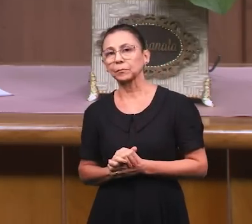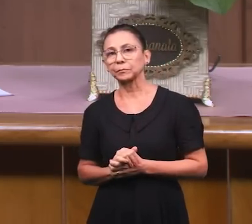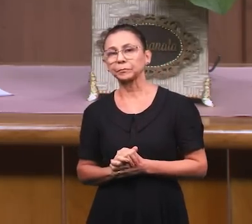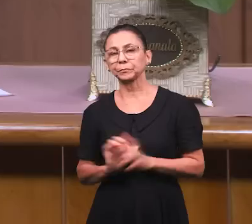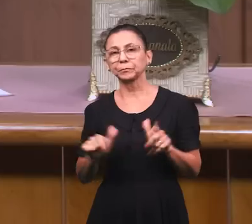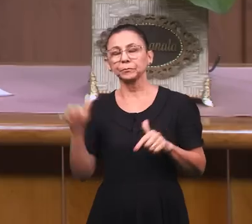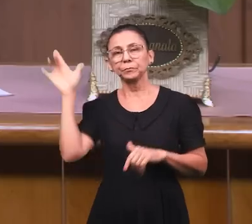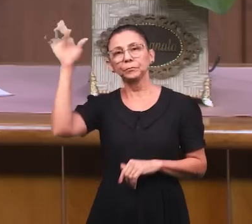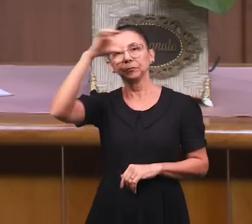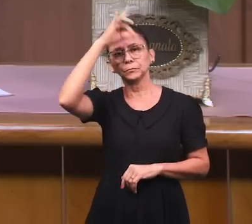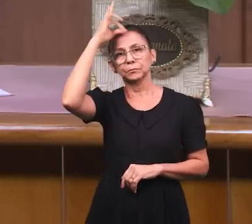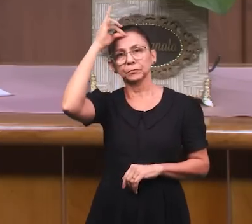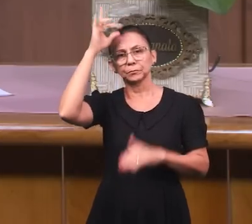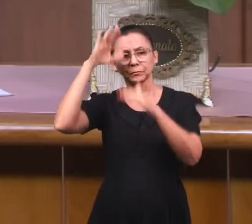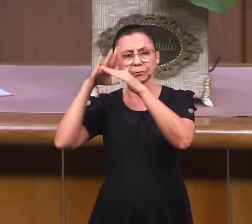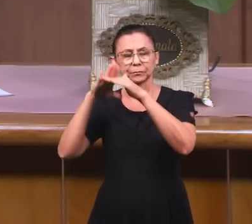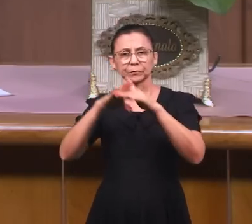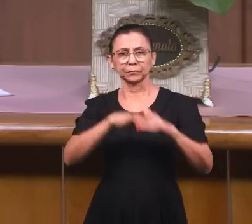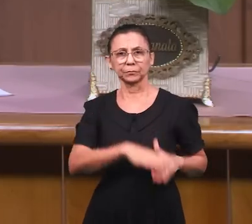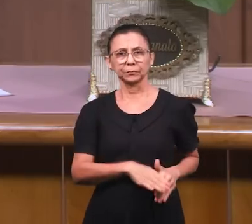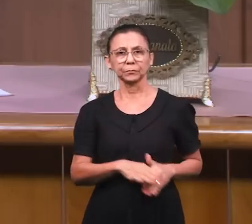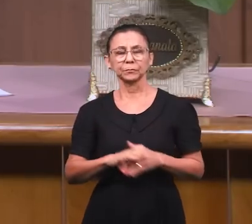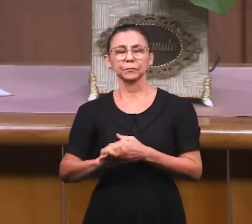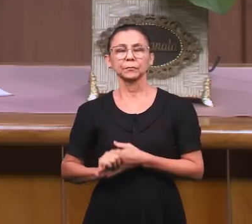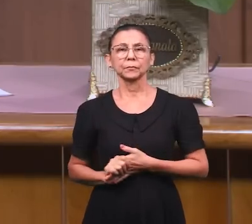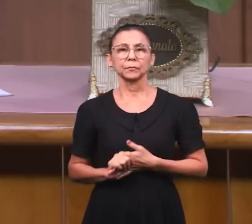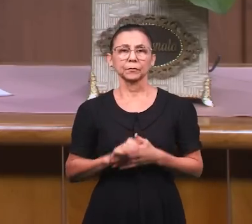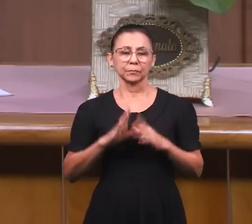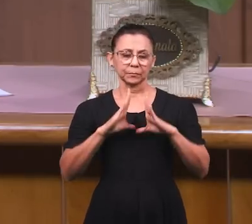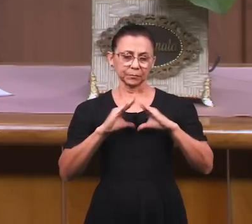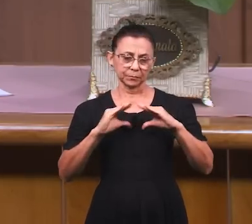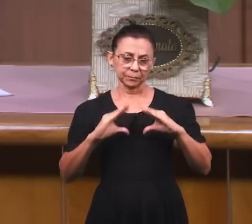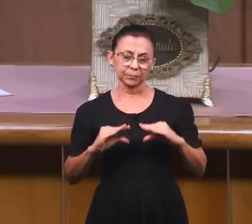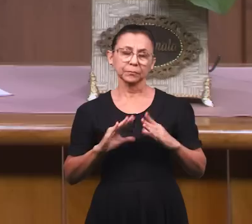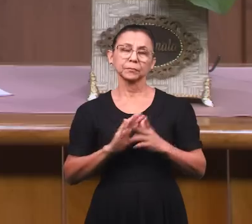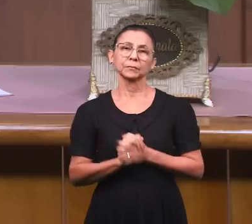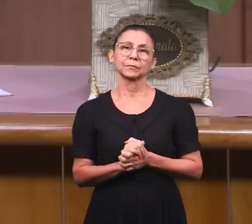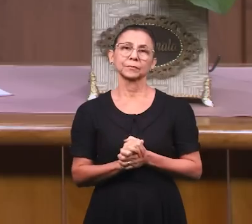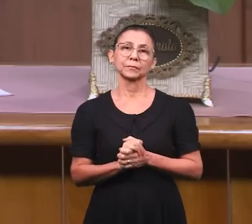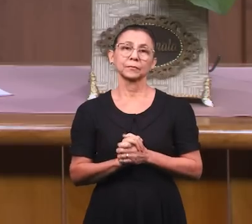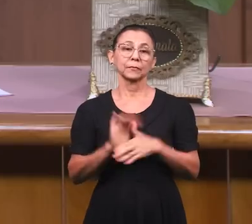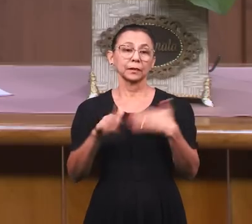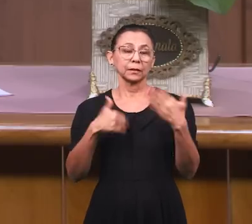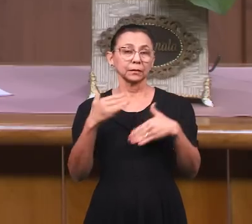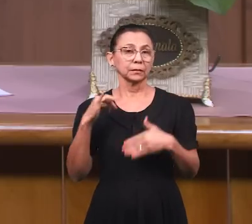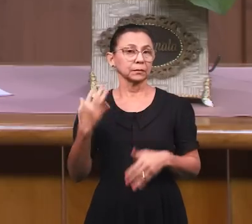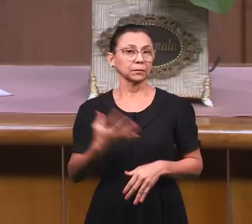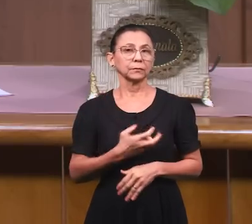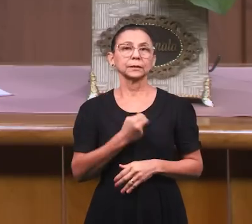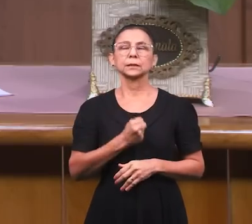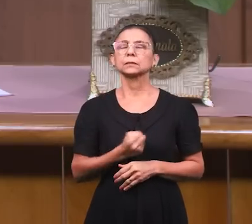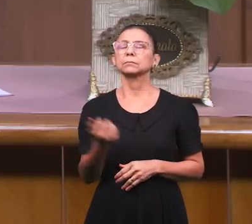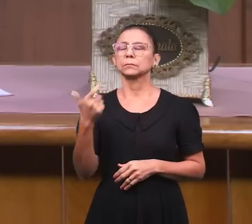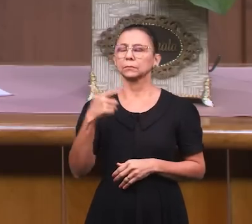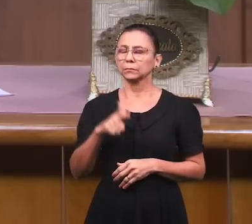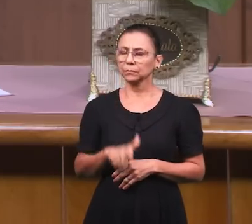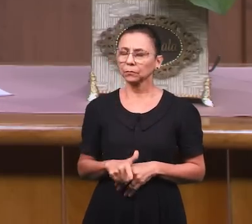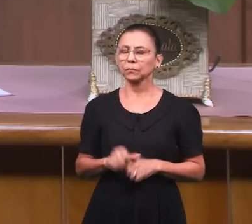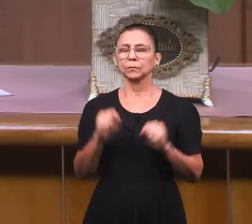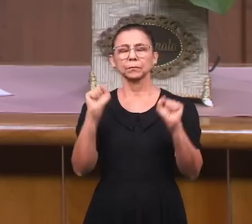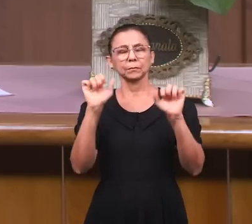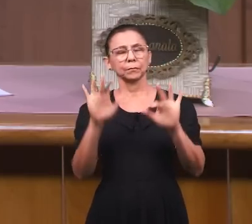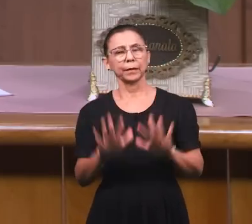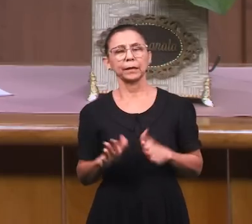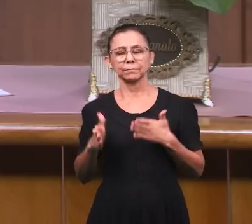operação dele, nós temos o livramento para a nossa vida, nós temos o conforto, nós temos o renovo da alegria da salvação, nós temos